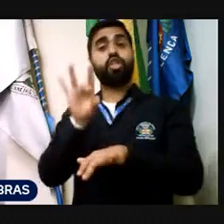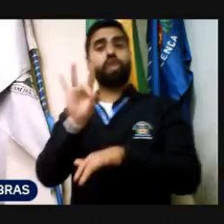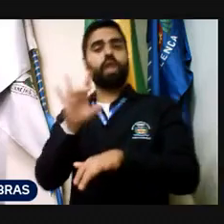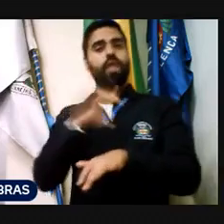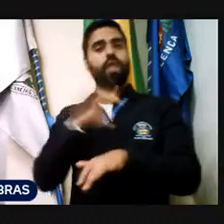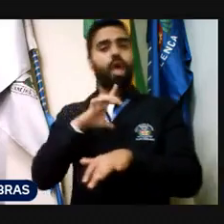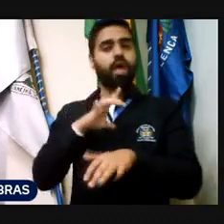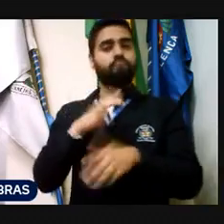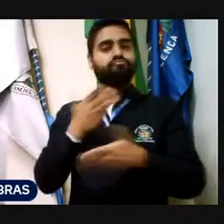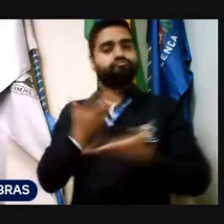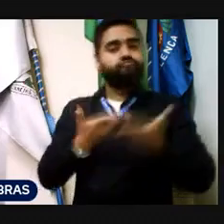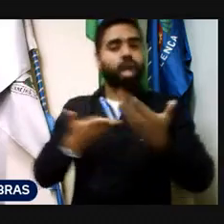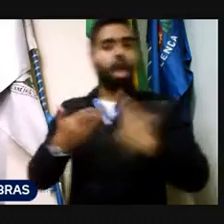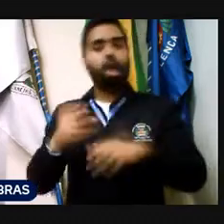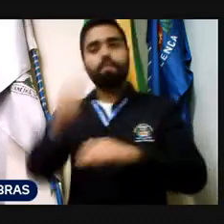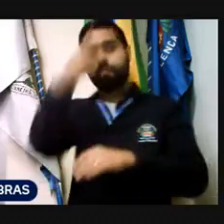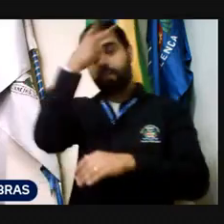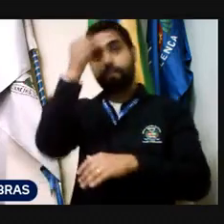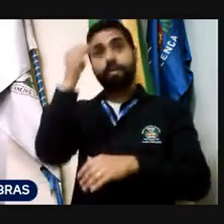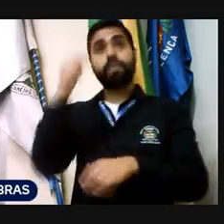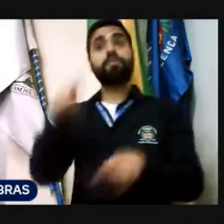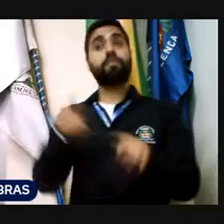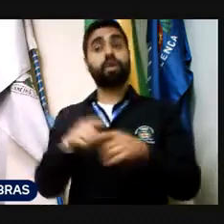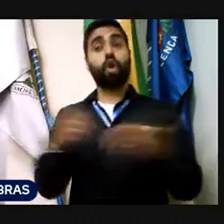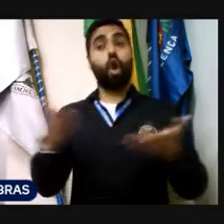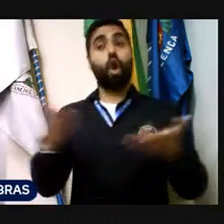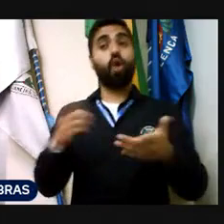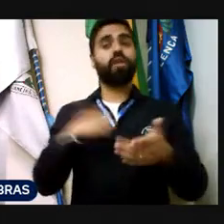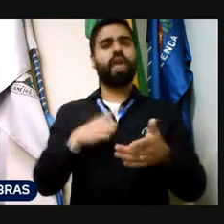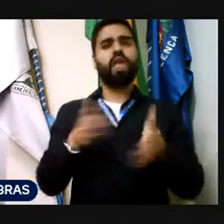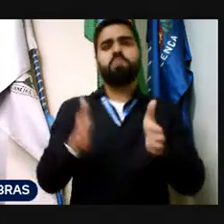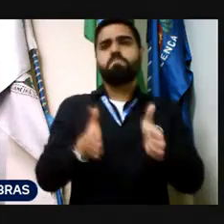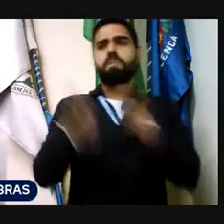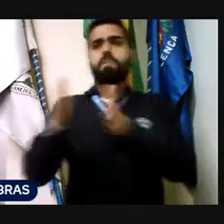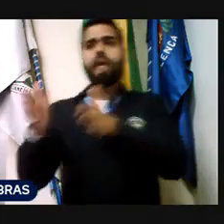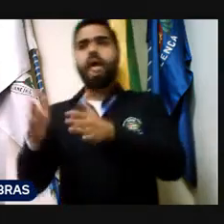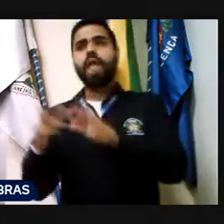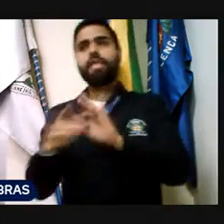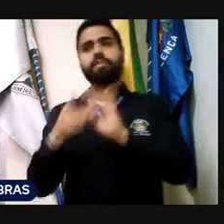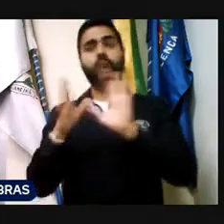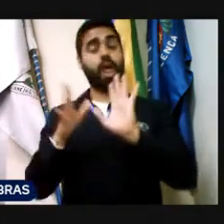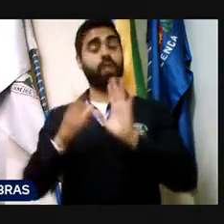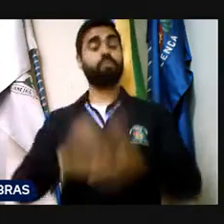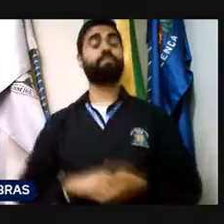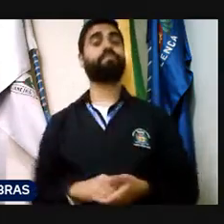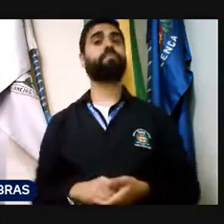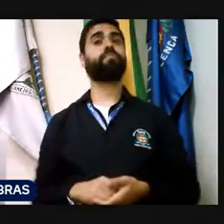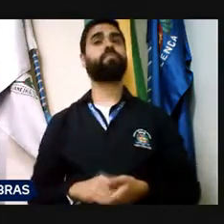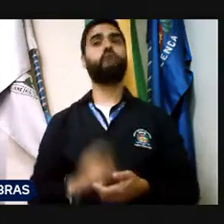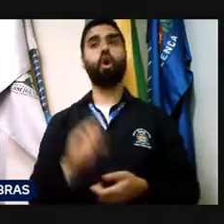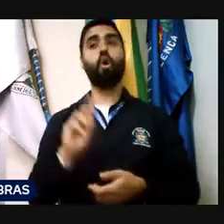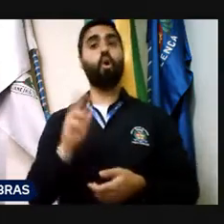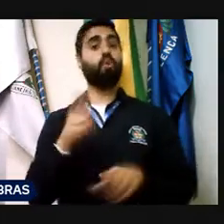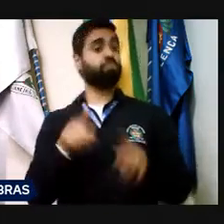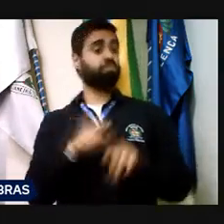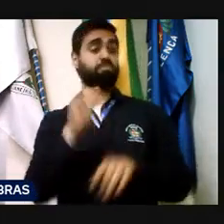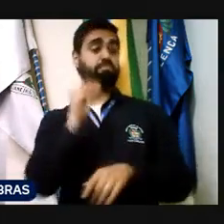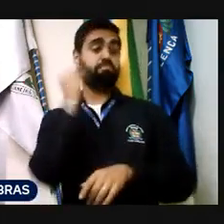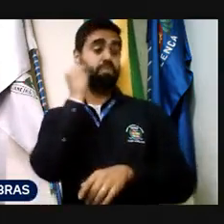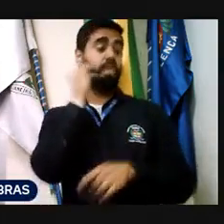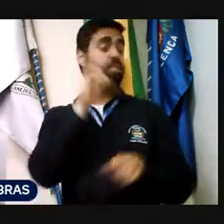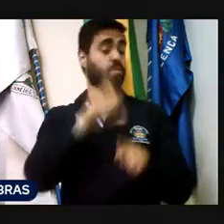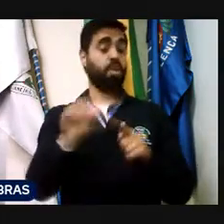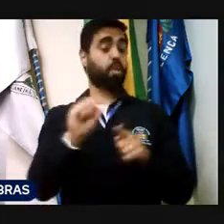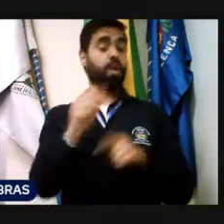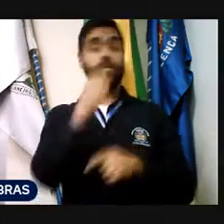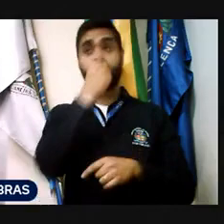jeito do prefeito em relação à situação que está ocorrendo hoje em um dos prédios públicos cedidos lá, ou se não, buscar um aluguel, né?